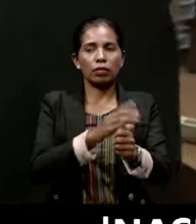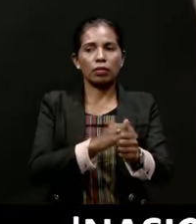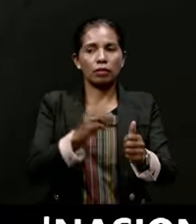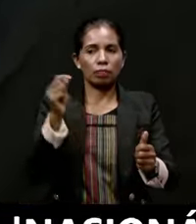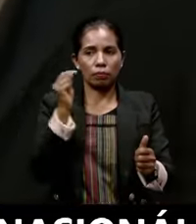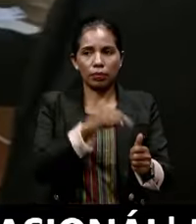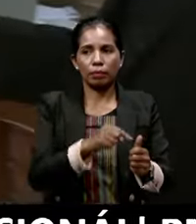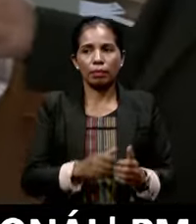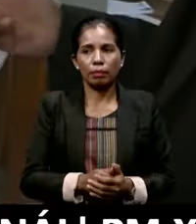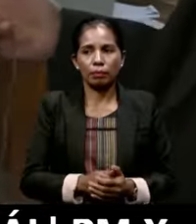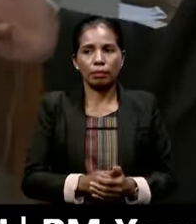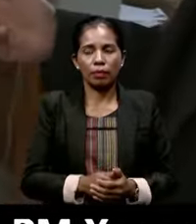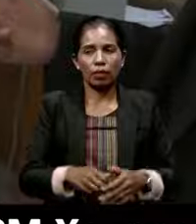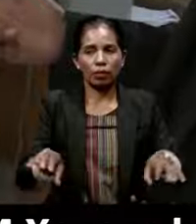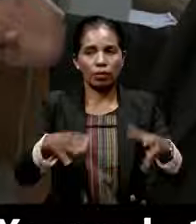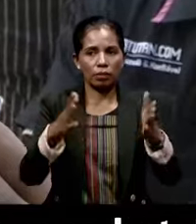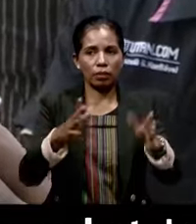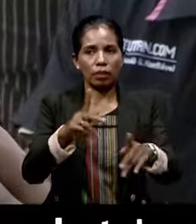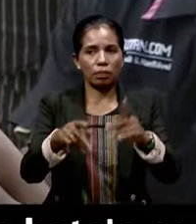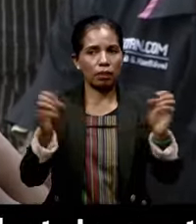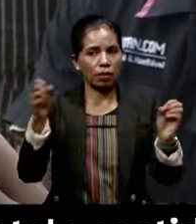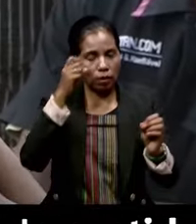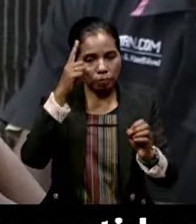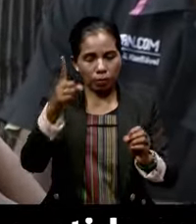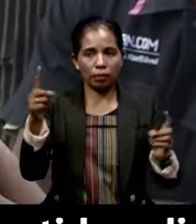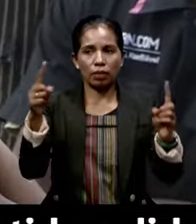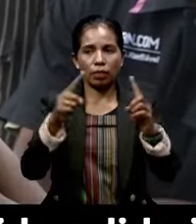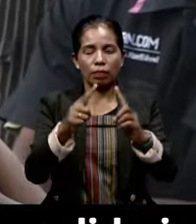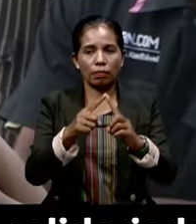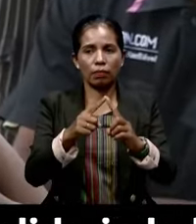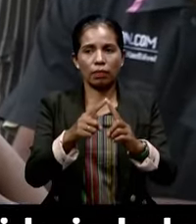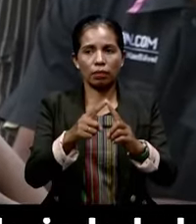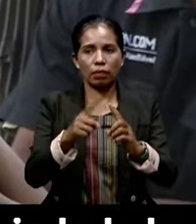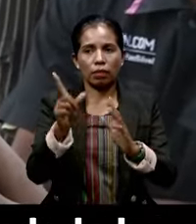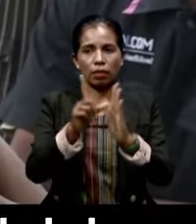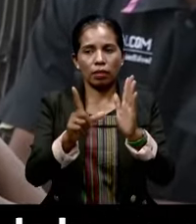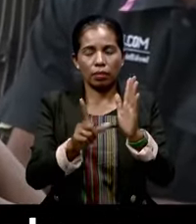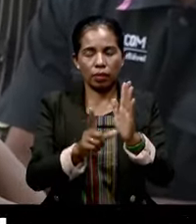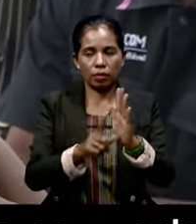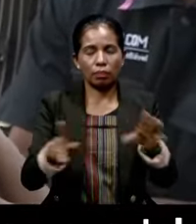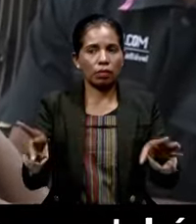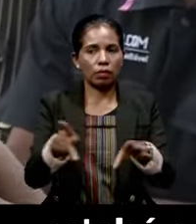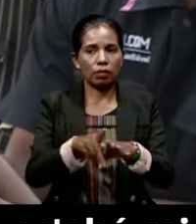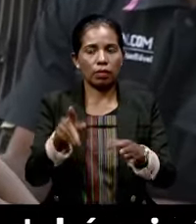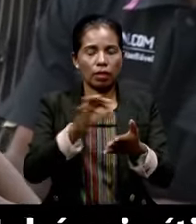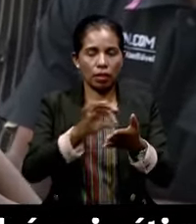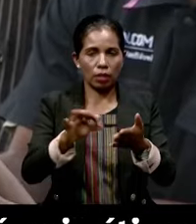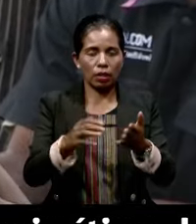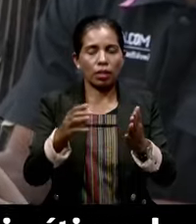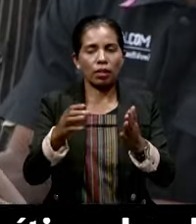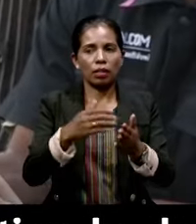Falta servisu ema la mai complementa ba be sera lista presensa sera ne hakere kusasan